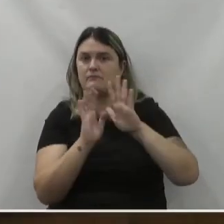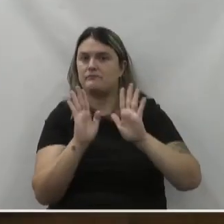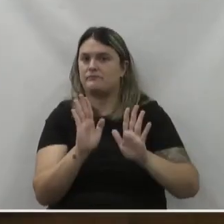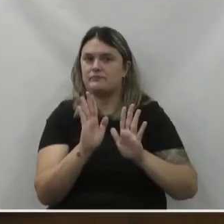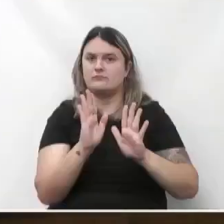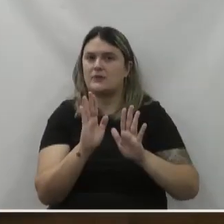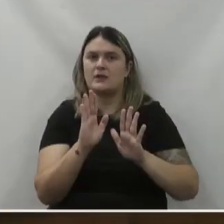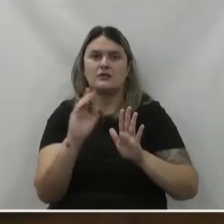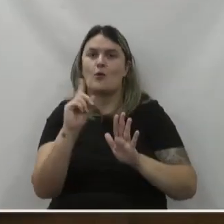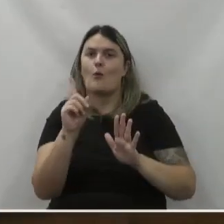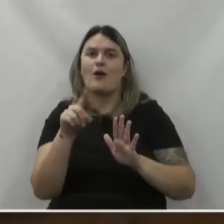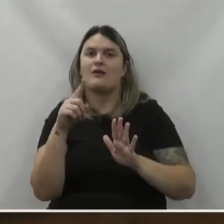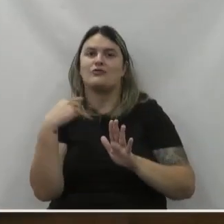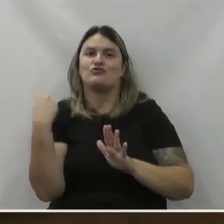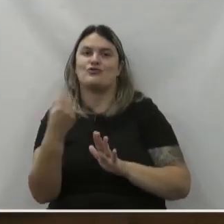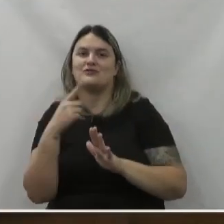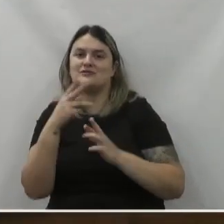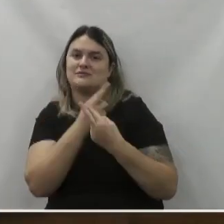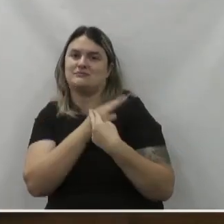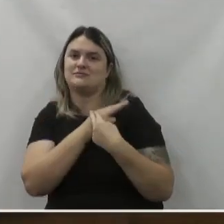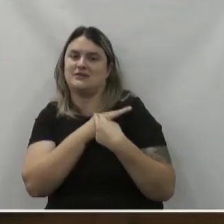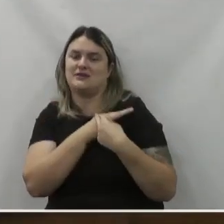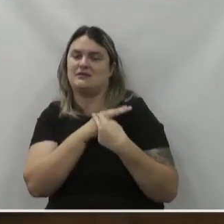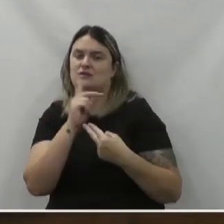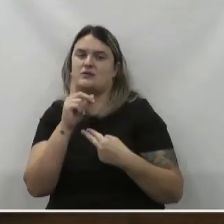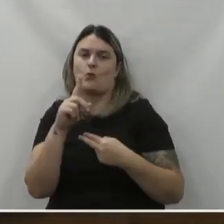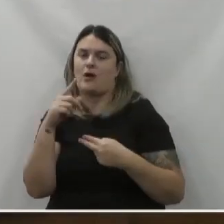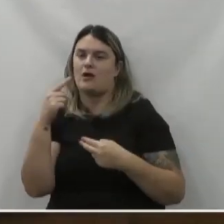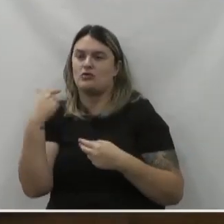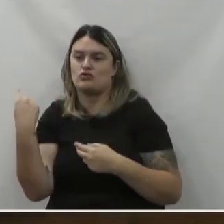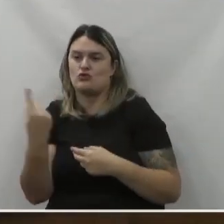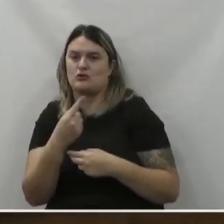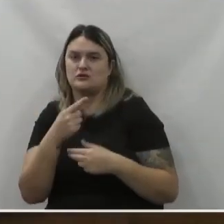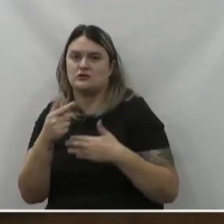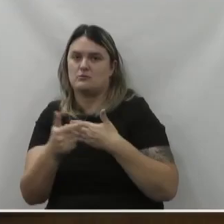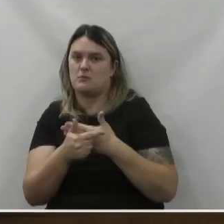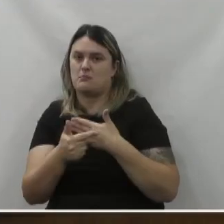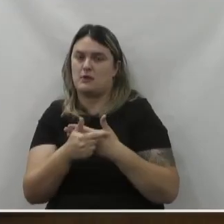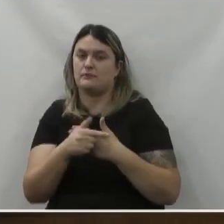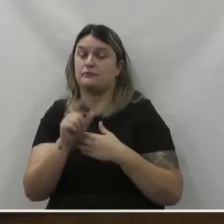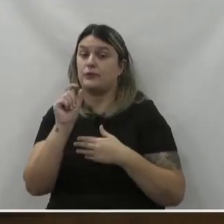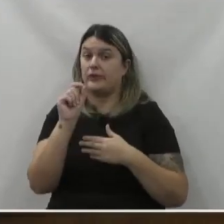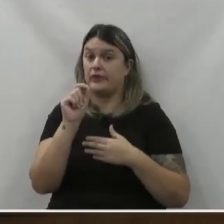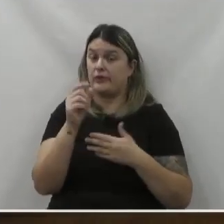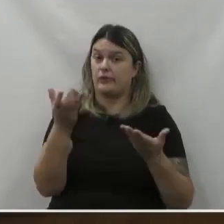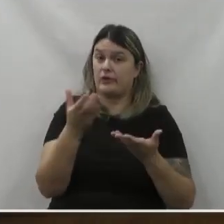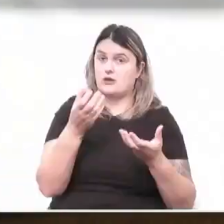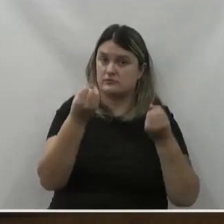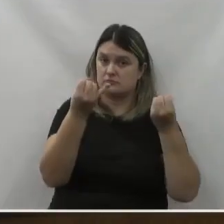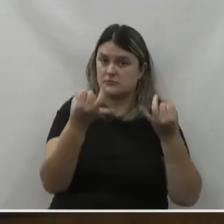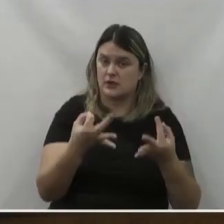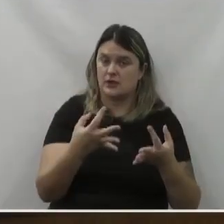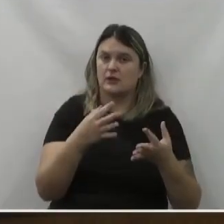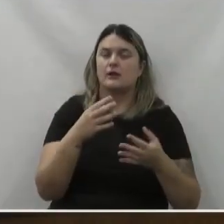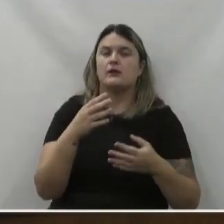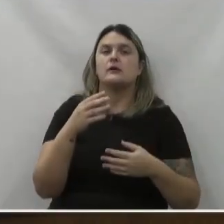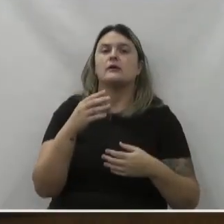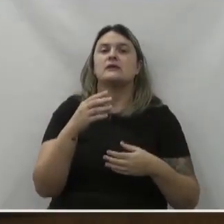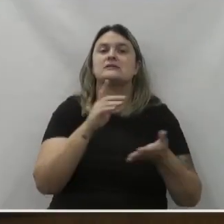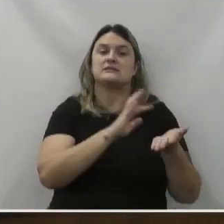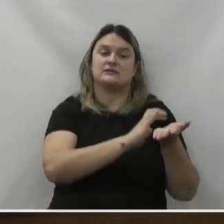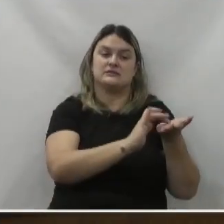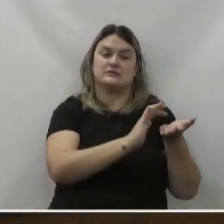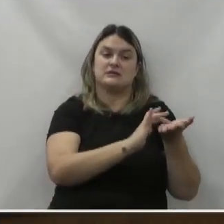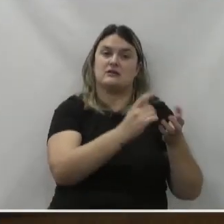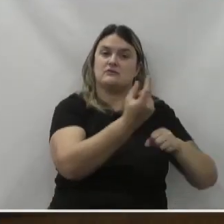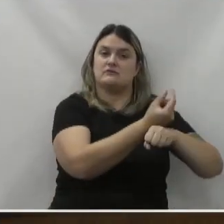não compete ao Poder Legislativo, não compete aos vereadores, e o que eu queria mesmo era um pronunciamento do secretário